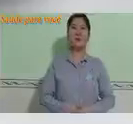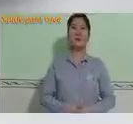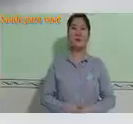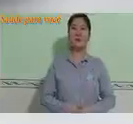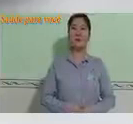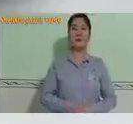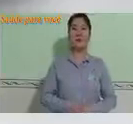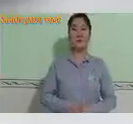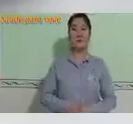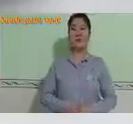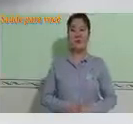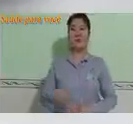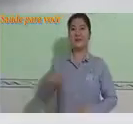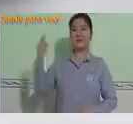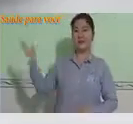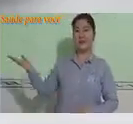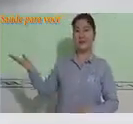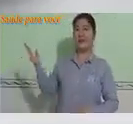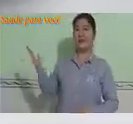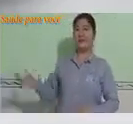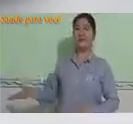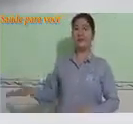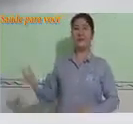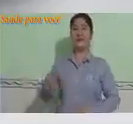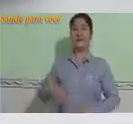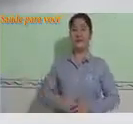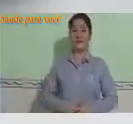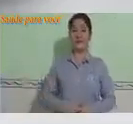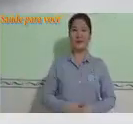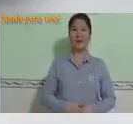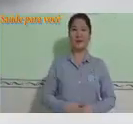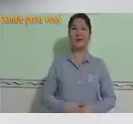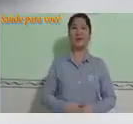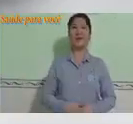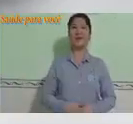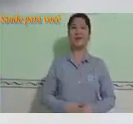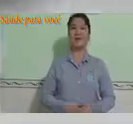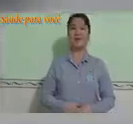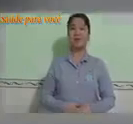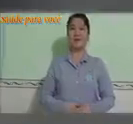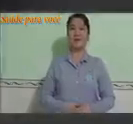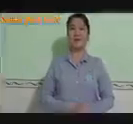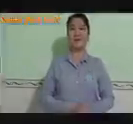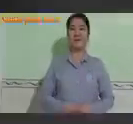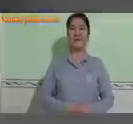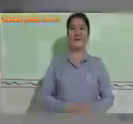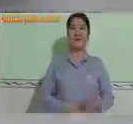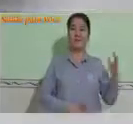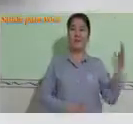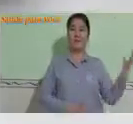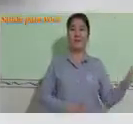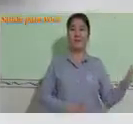A amnésia seletiva corresponde à incapacidade de lembrar determinados acontecimentos que aconteceram em um determinado